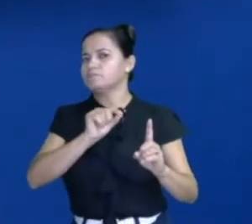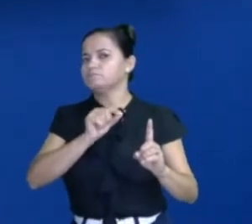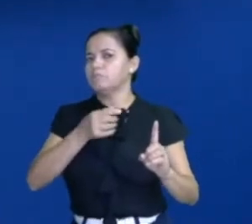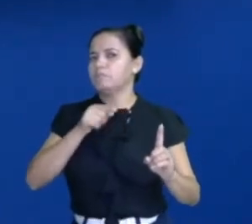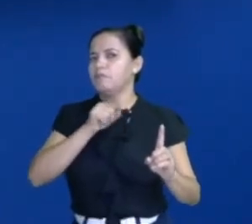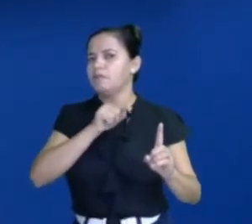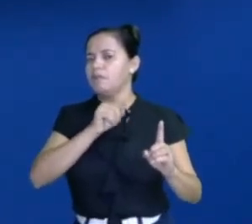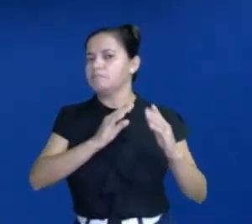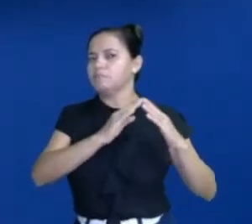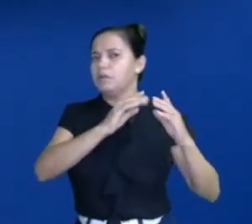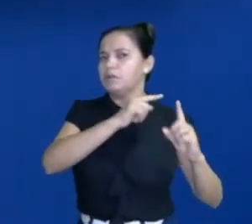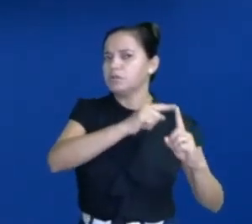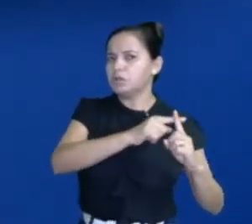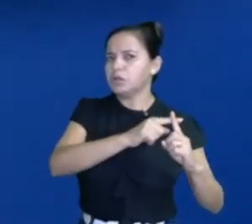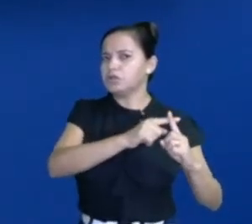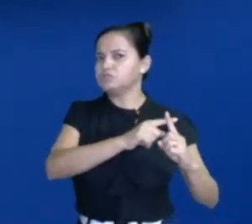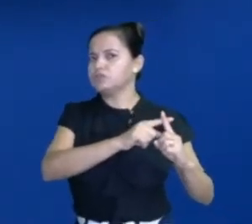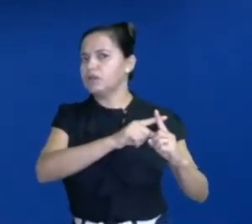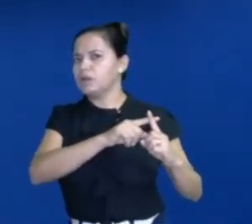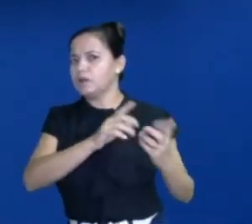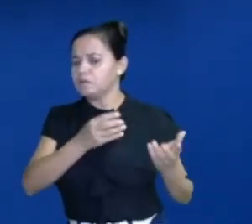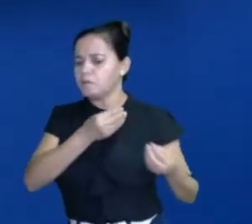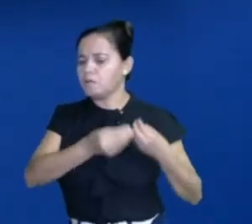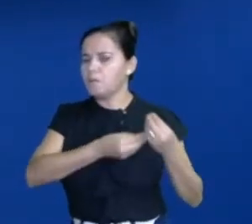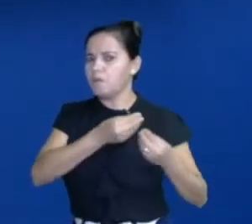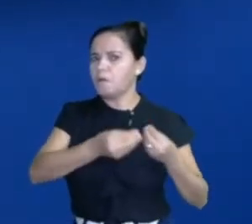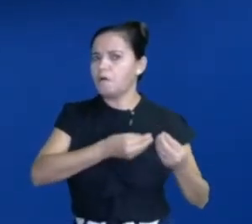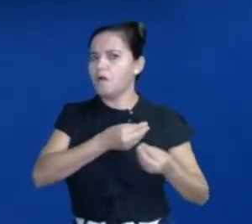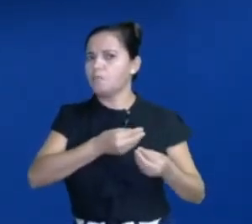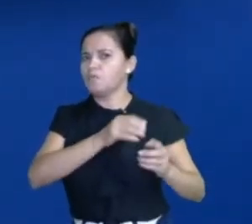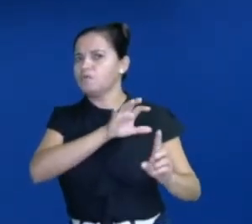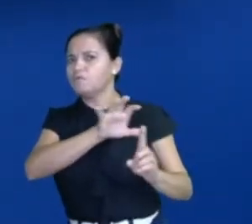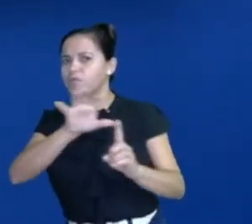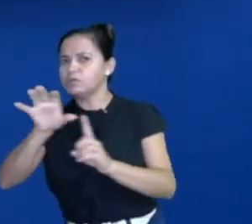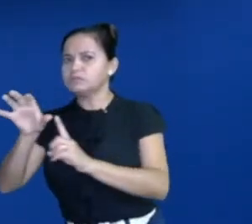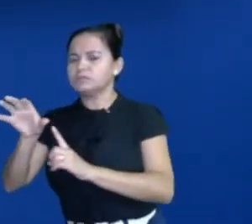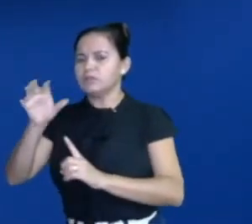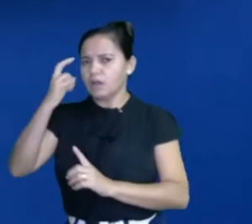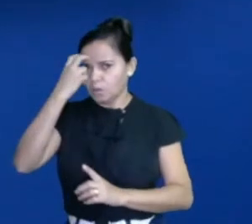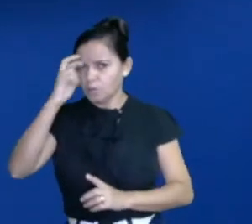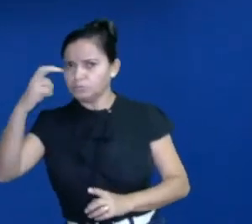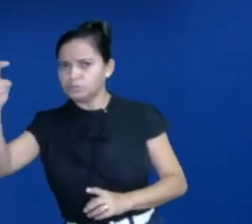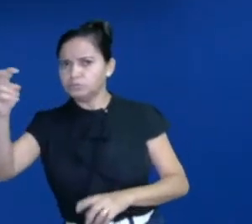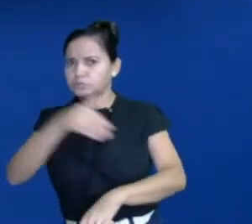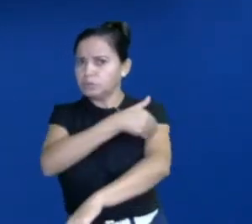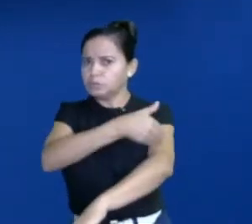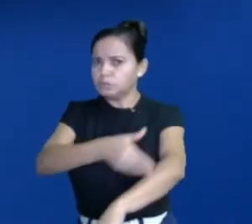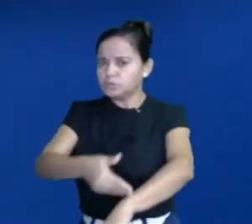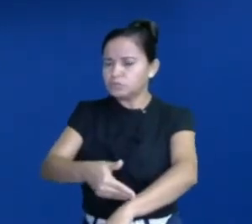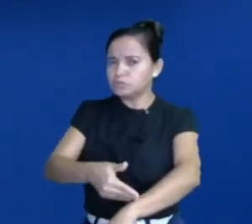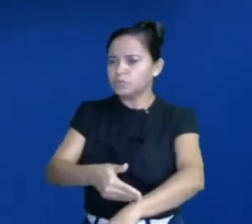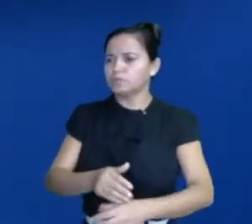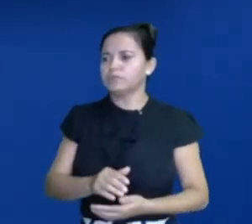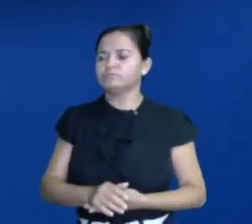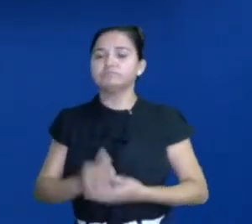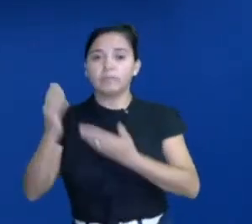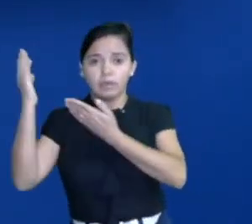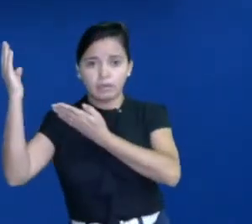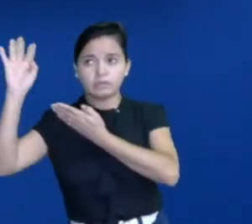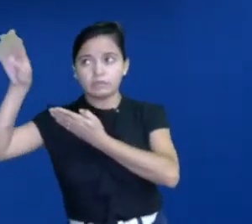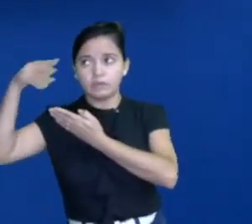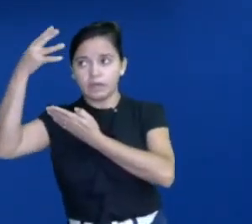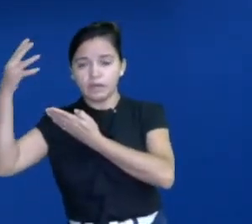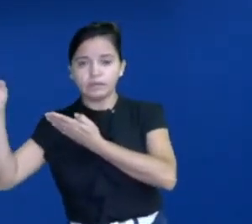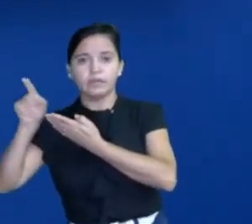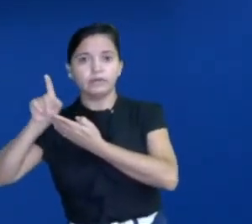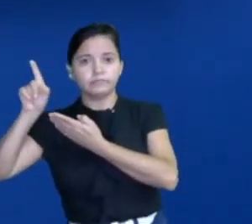do que é de nossa cultura, dos nossos hábitos. Então, por isso que esse calendário, ele cumpre esse